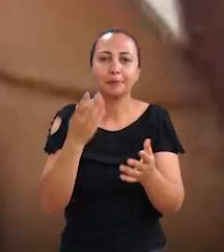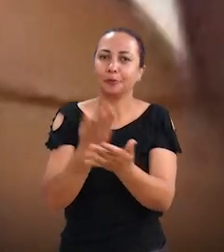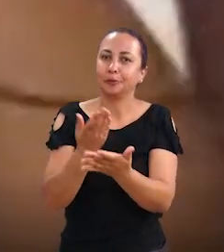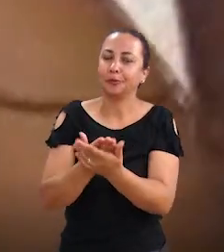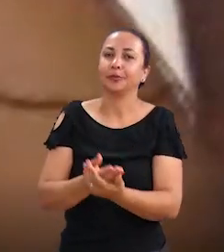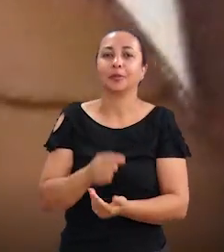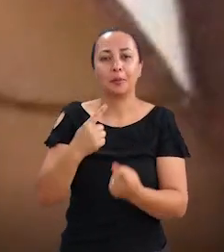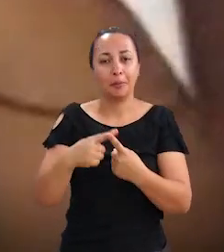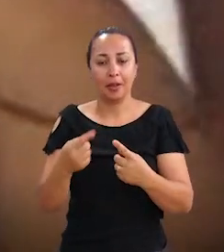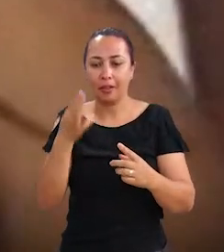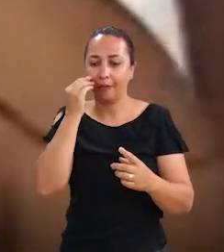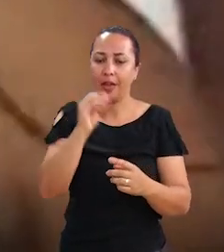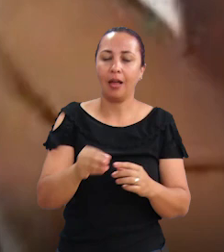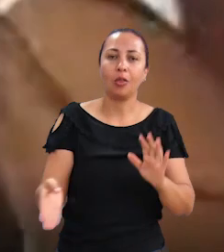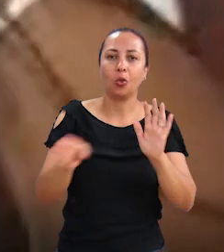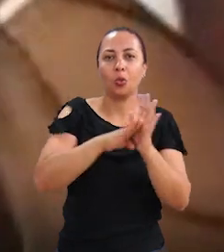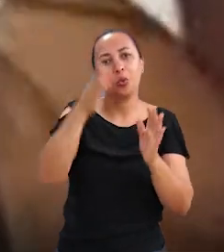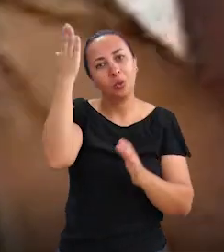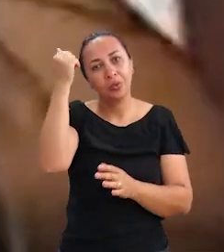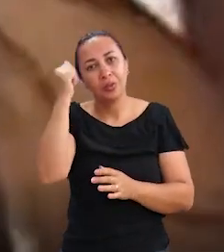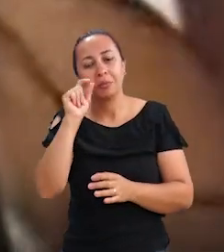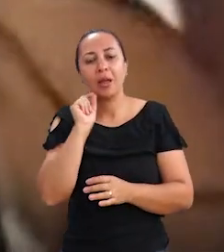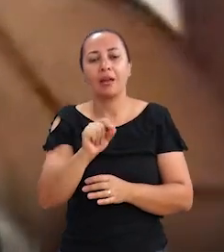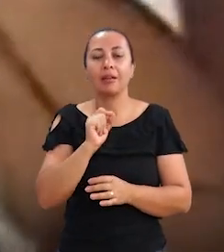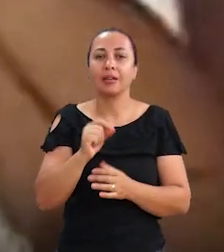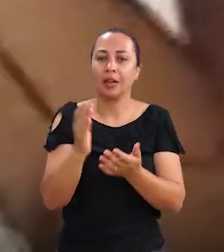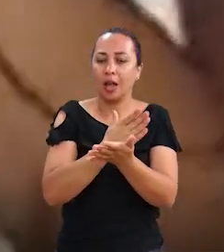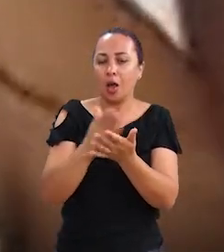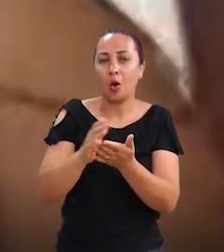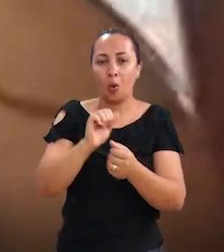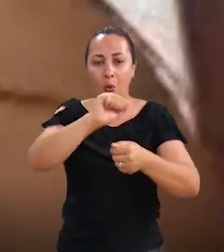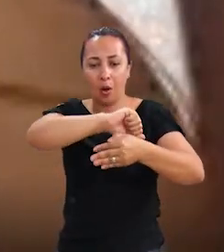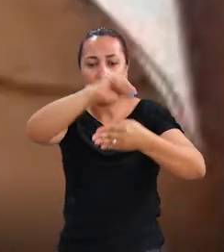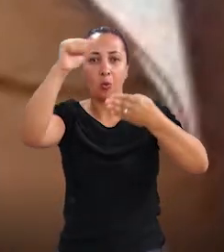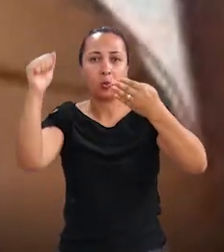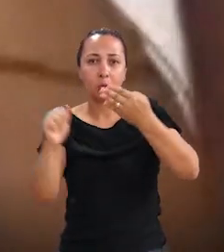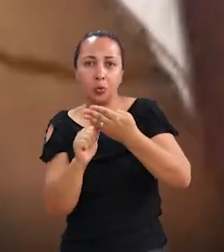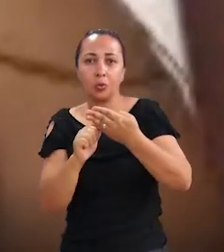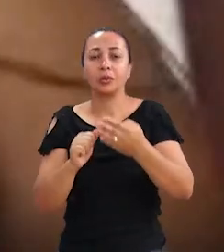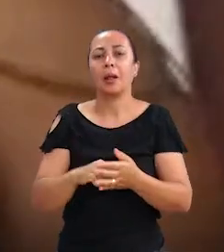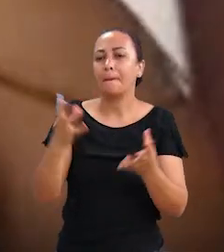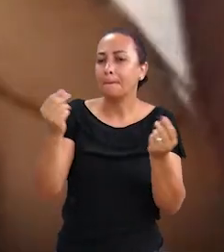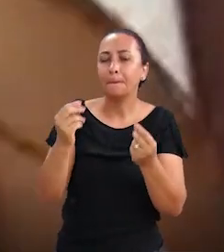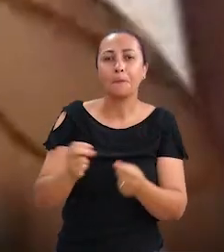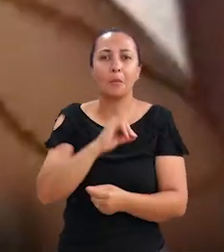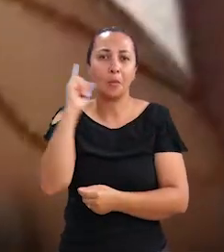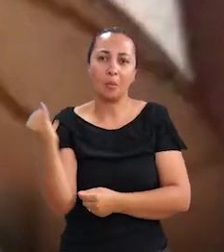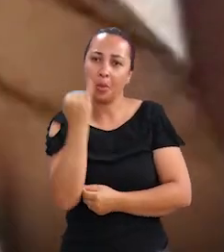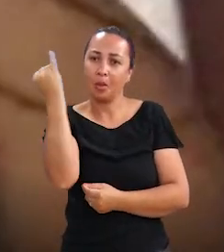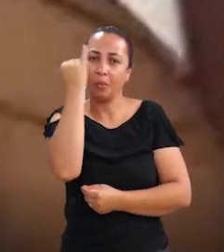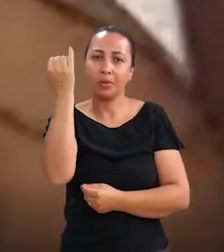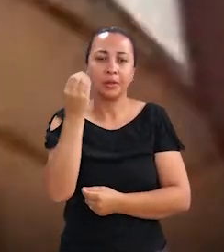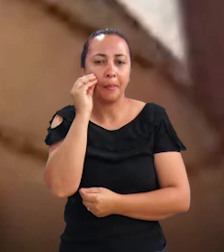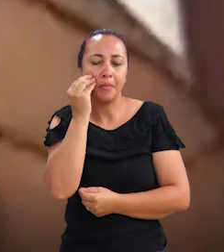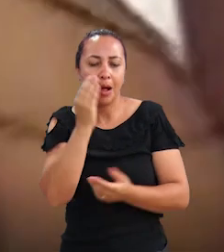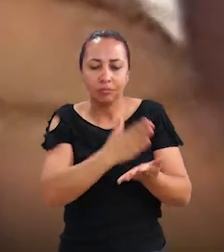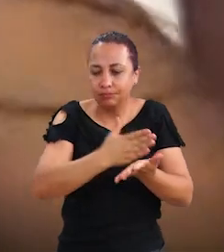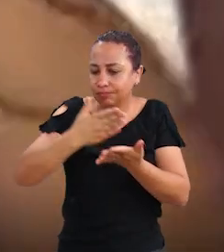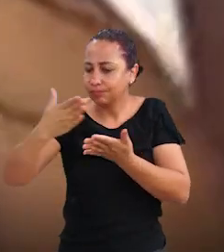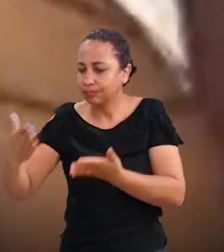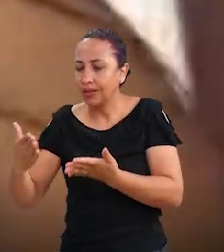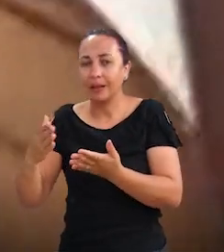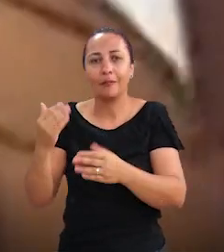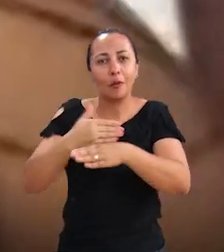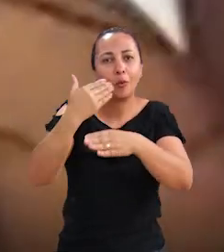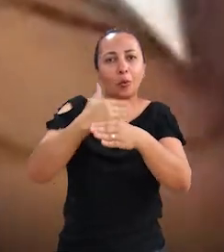Porque, se você vê, eu trouxe esses saberes que, por alguns autores, é muito importante, que é a partir da experiência. Então, foi a